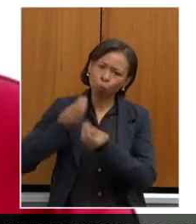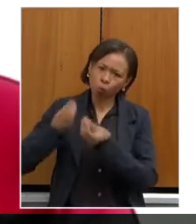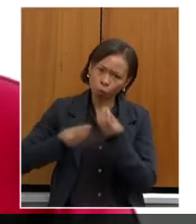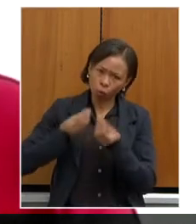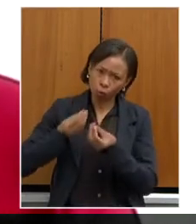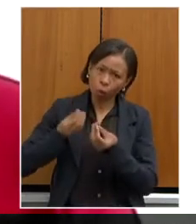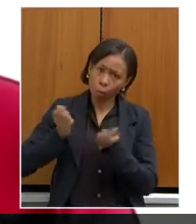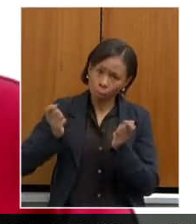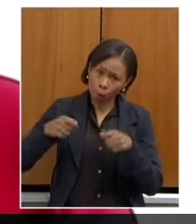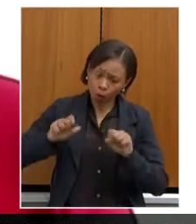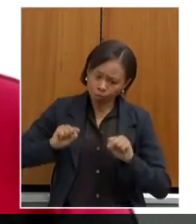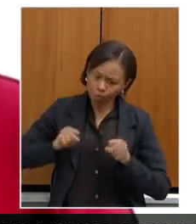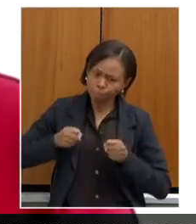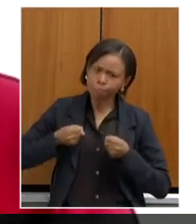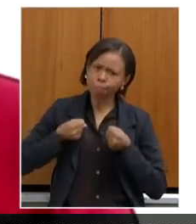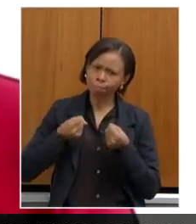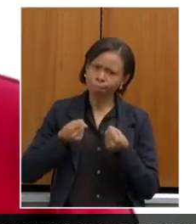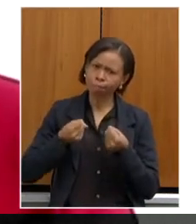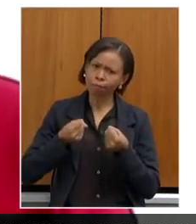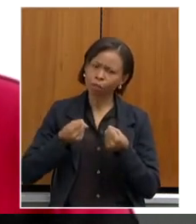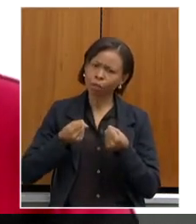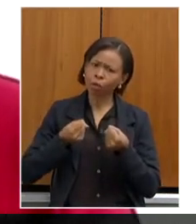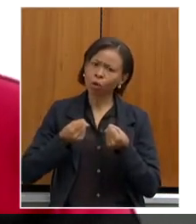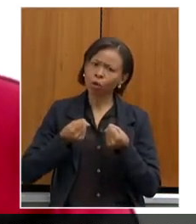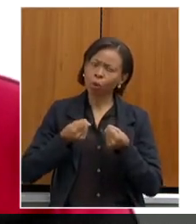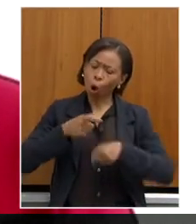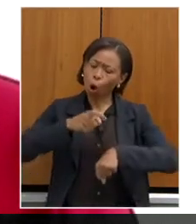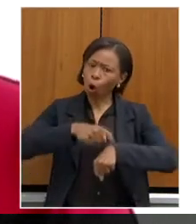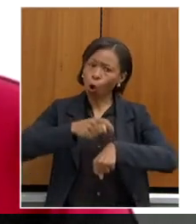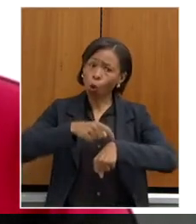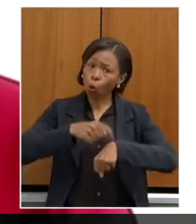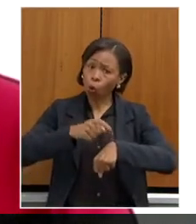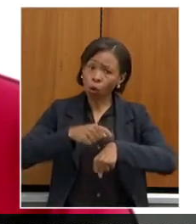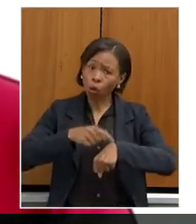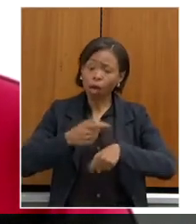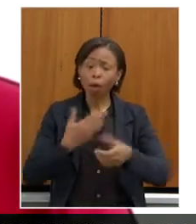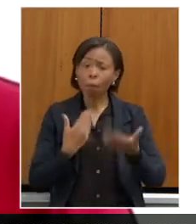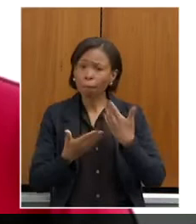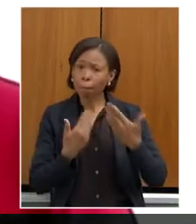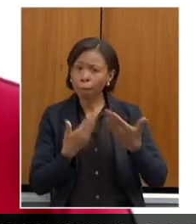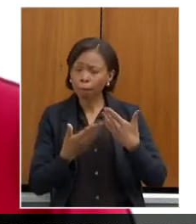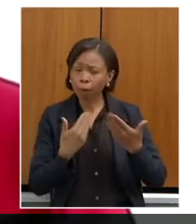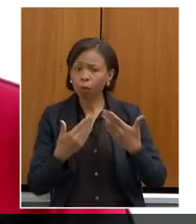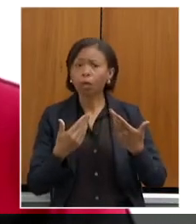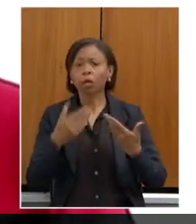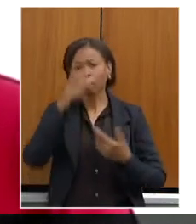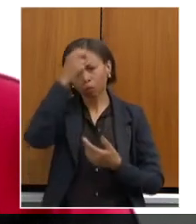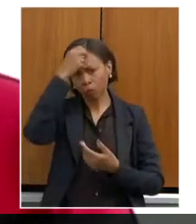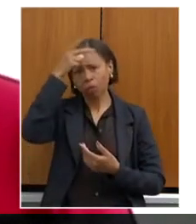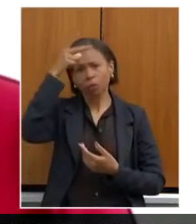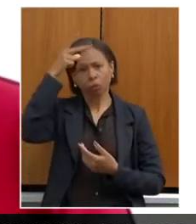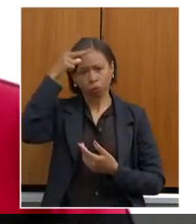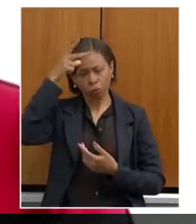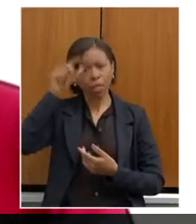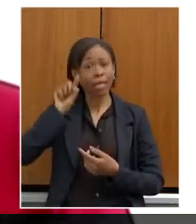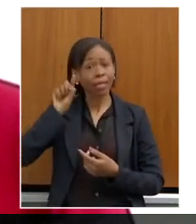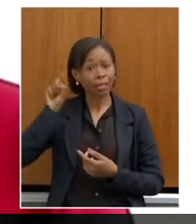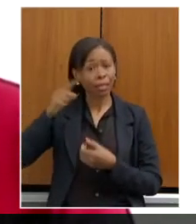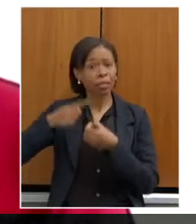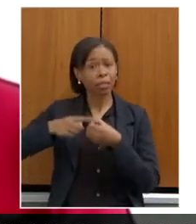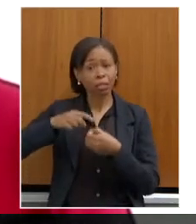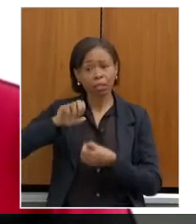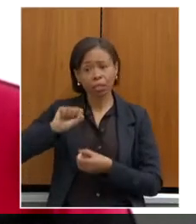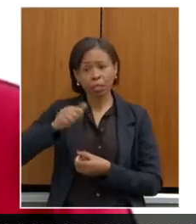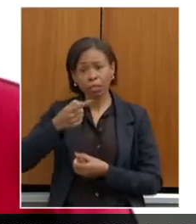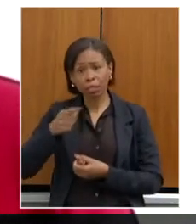empenhar abrir uma agenda para discutir o assunto junto com a Prefeitura de São José da Lapa e